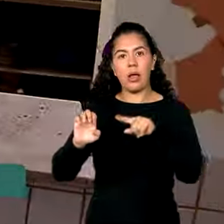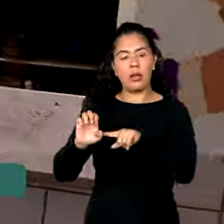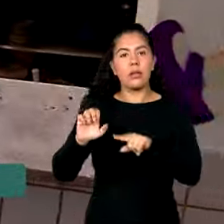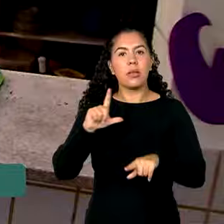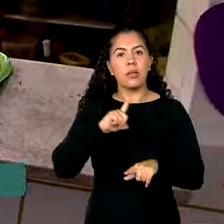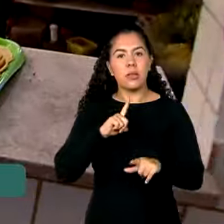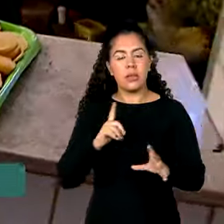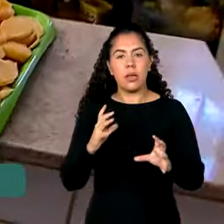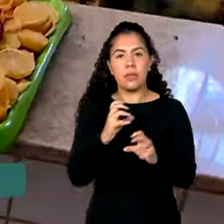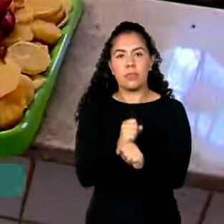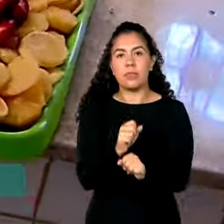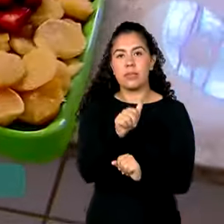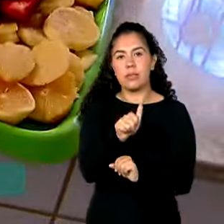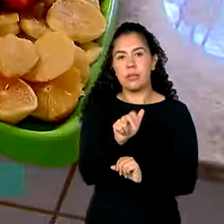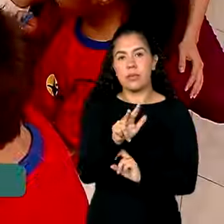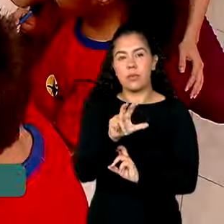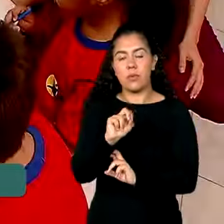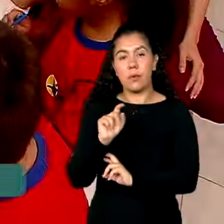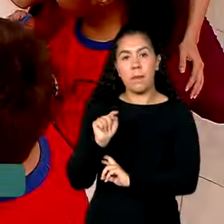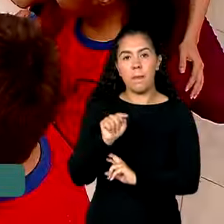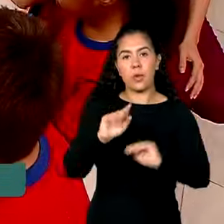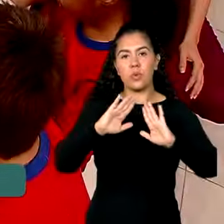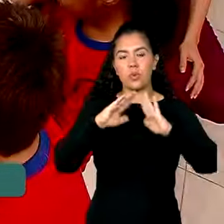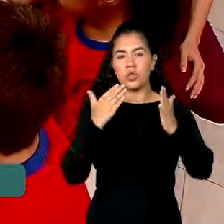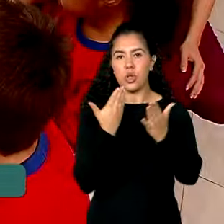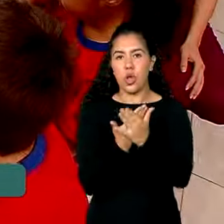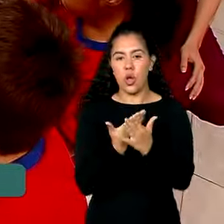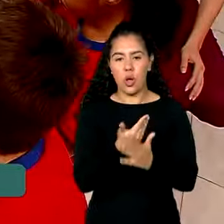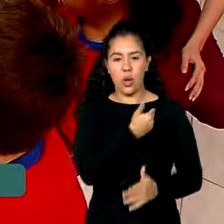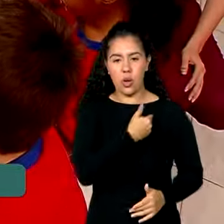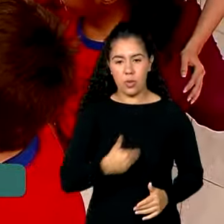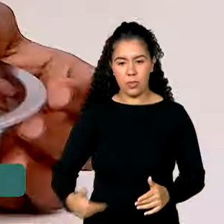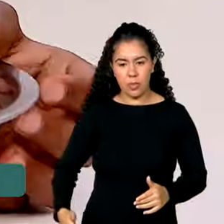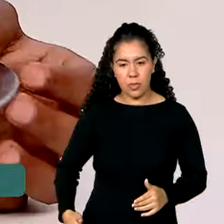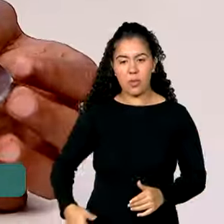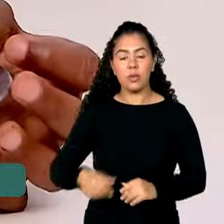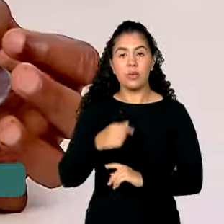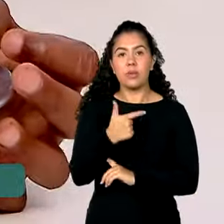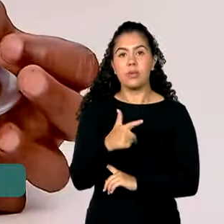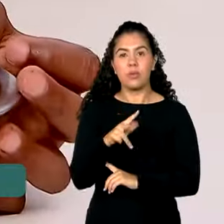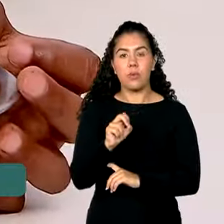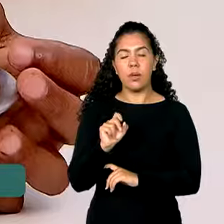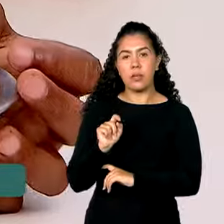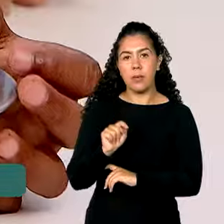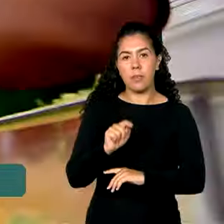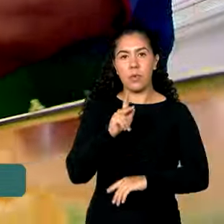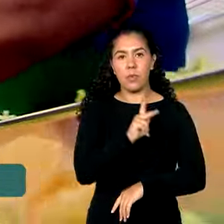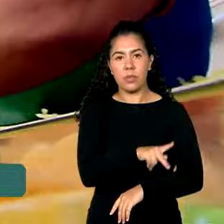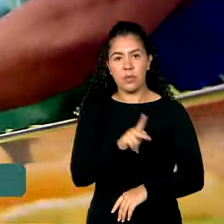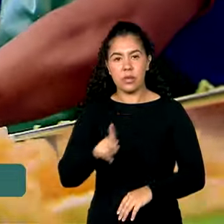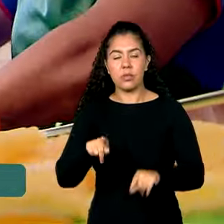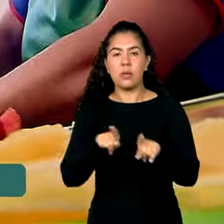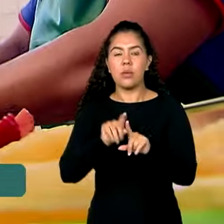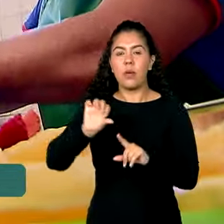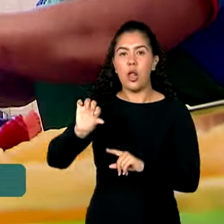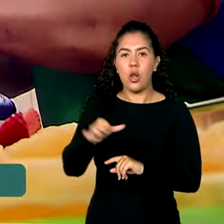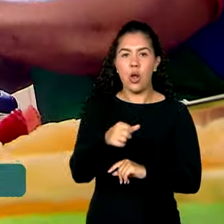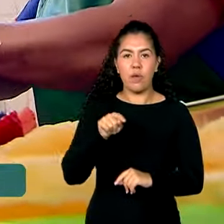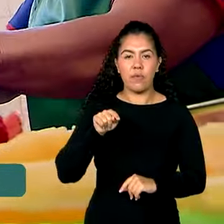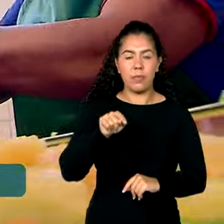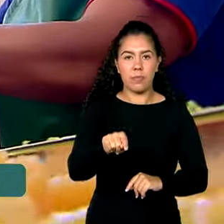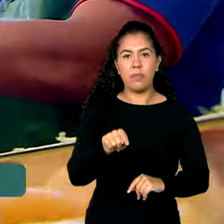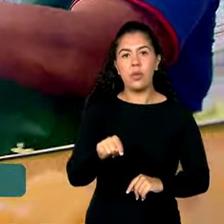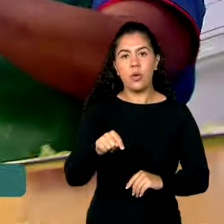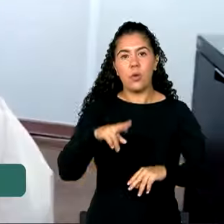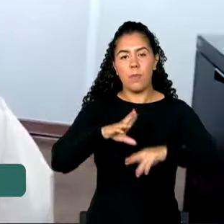150 mil escolas públicas, 250 mil docentes e 9 mil nutricionistas, distribuídos entre os